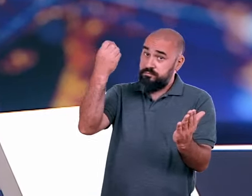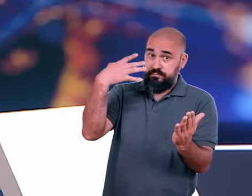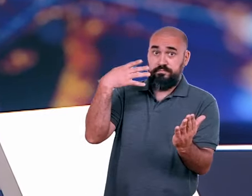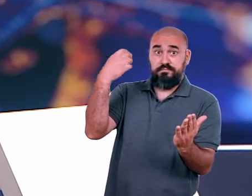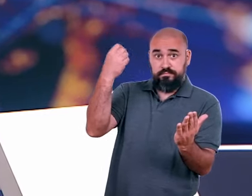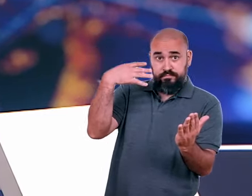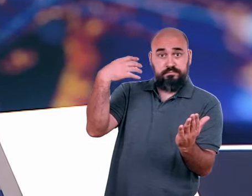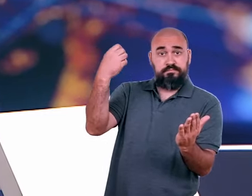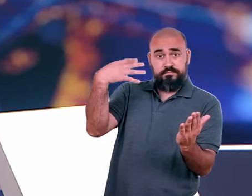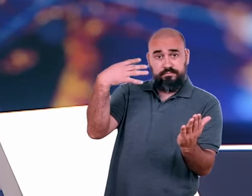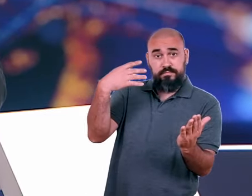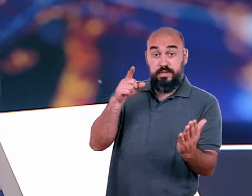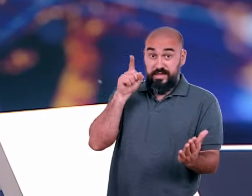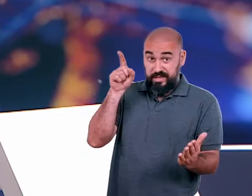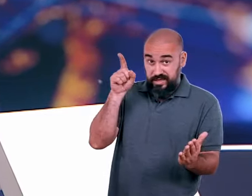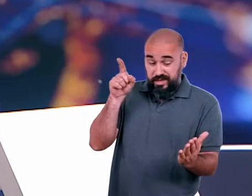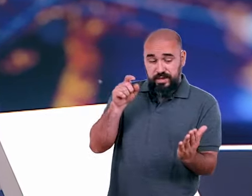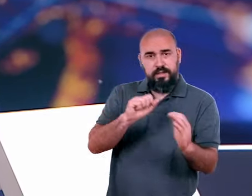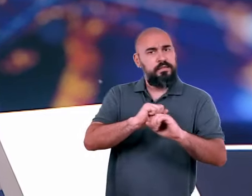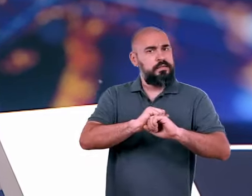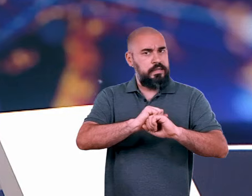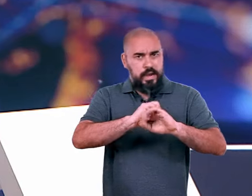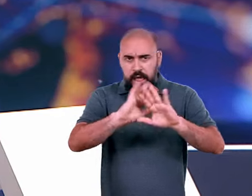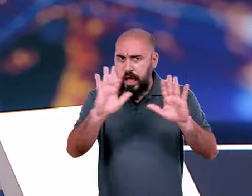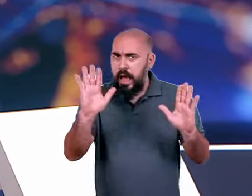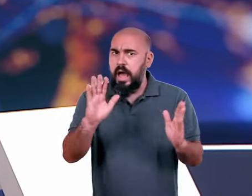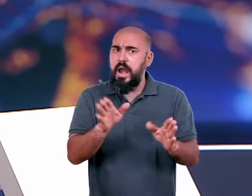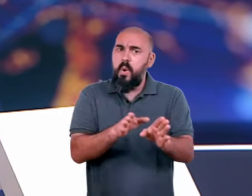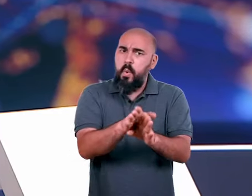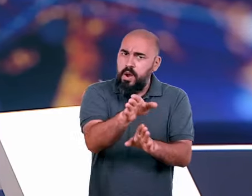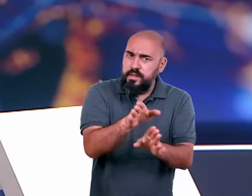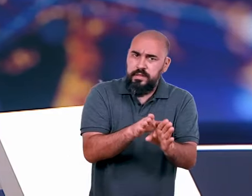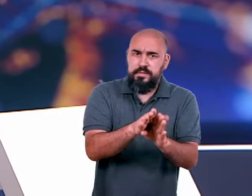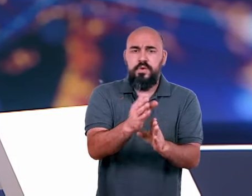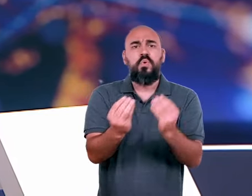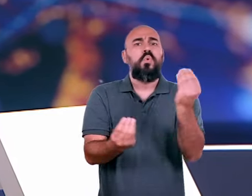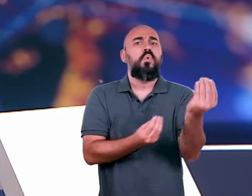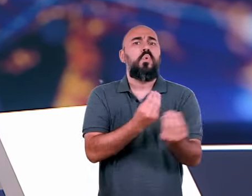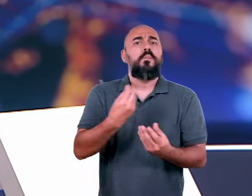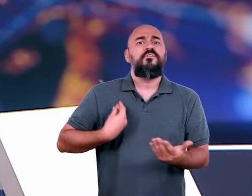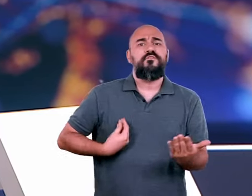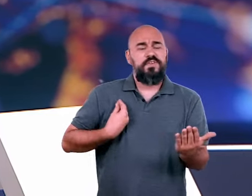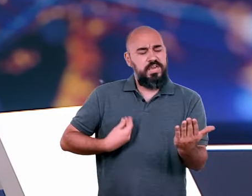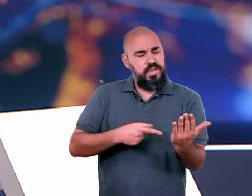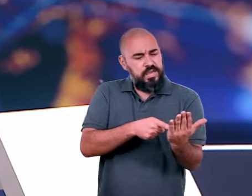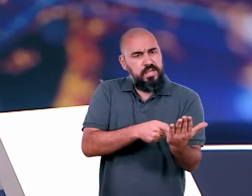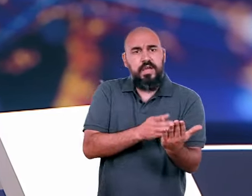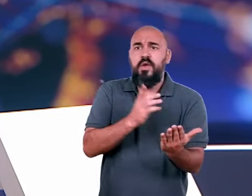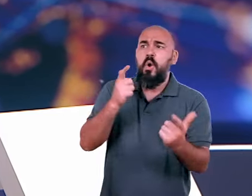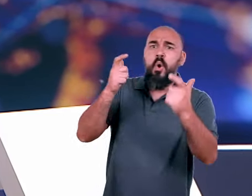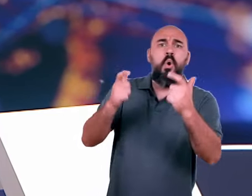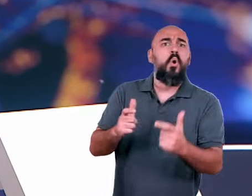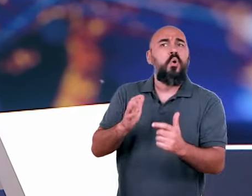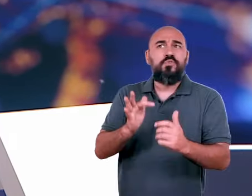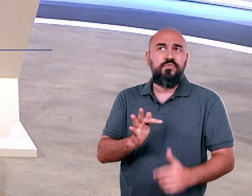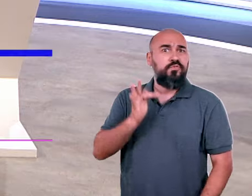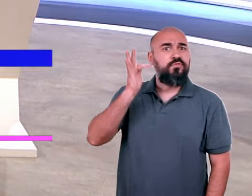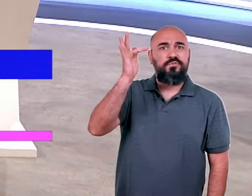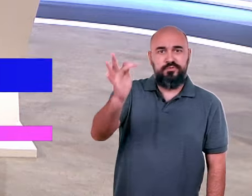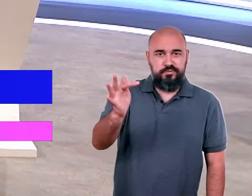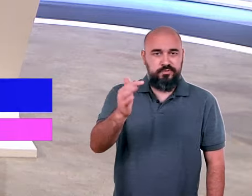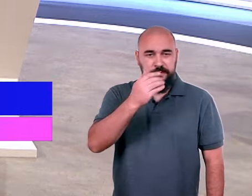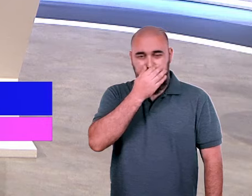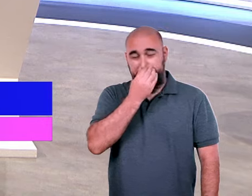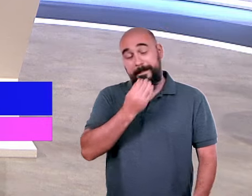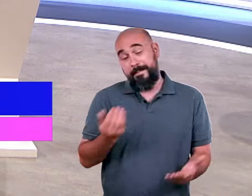deixou nesse mundo sem as claras orientações de como devemos viver e para onde nós estamos indo. O